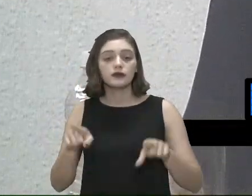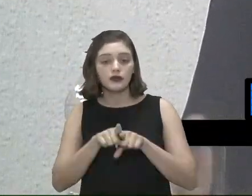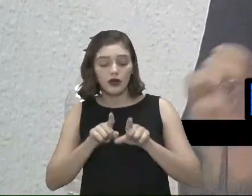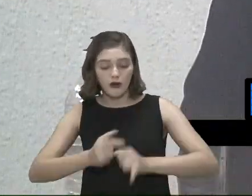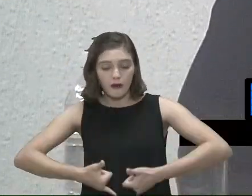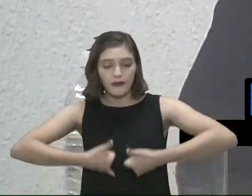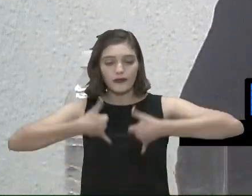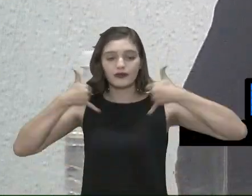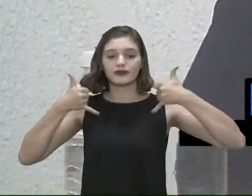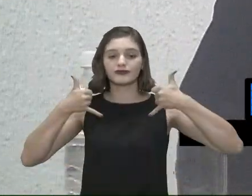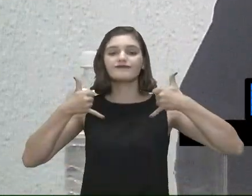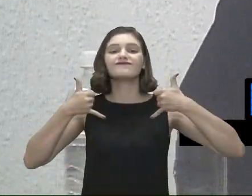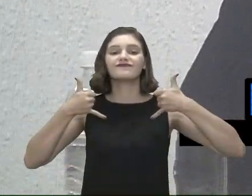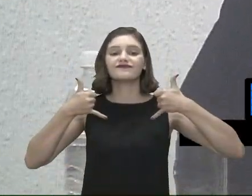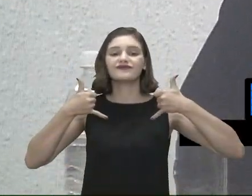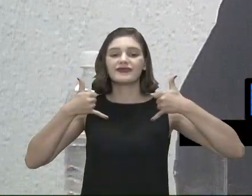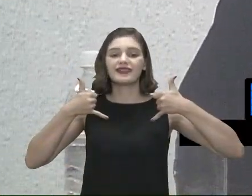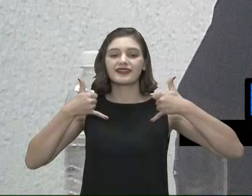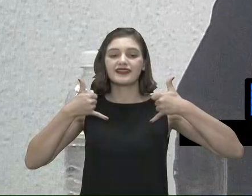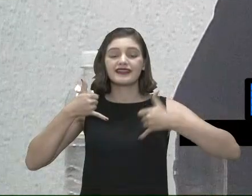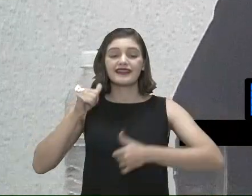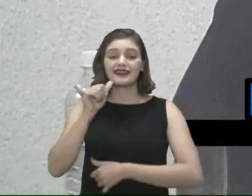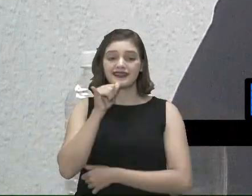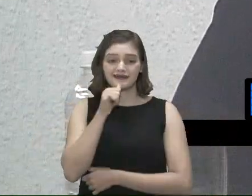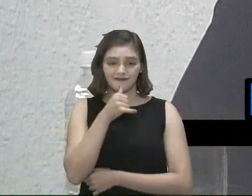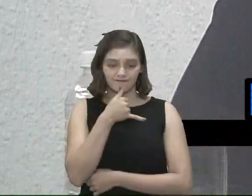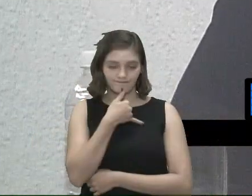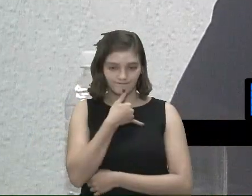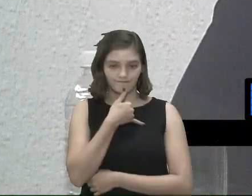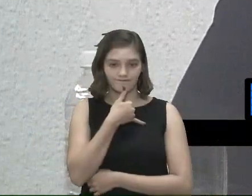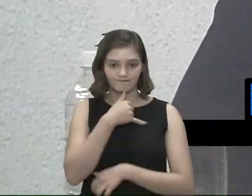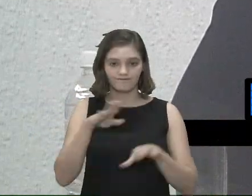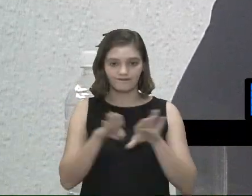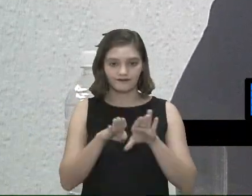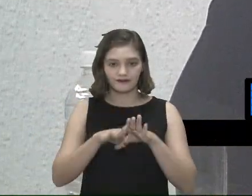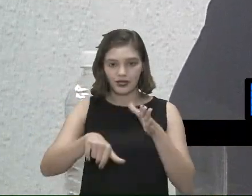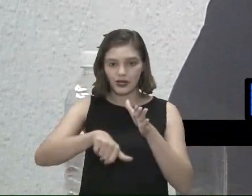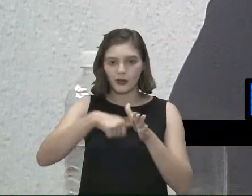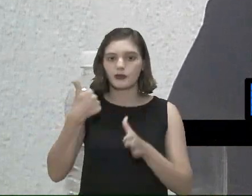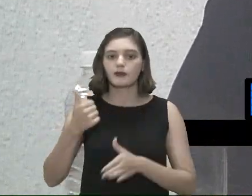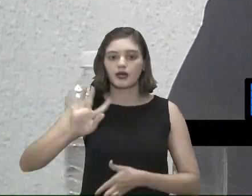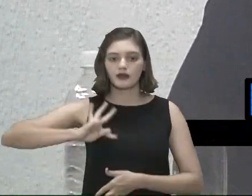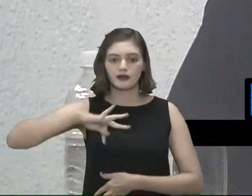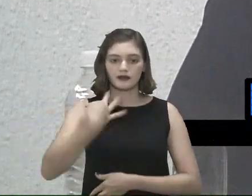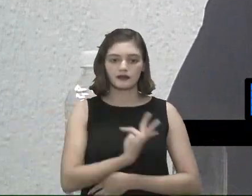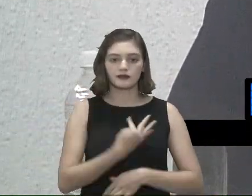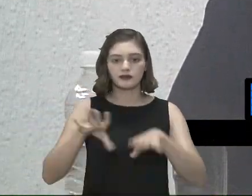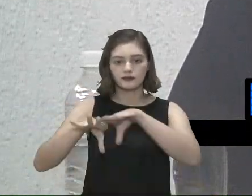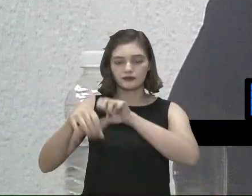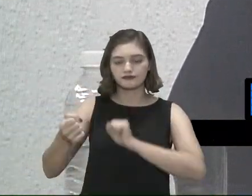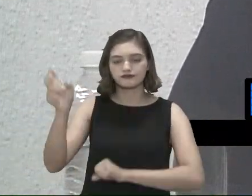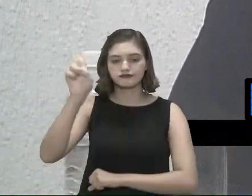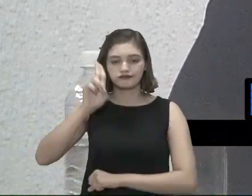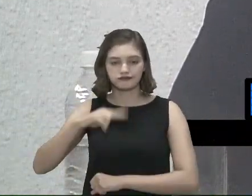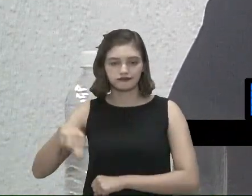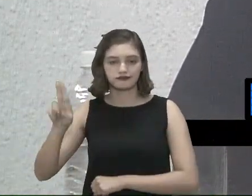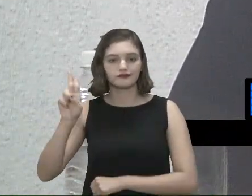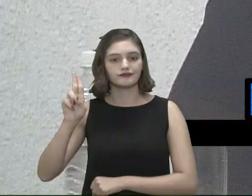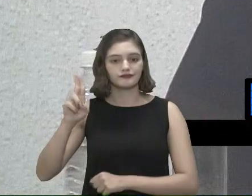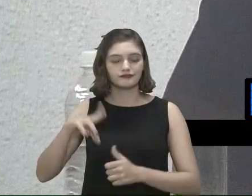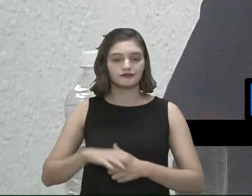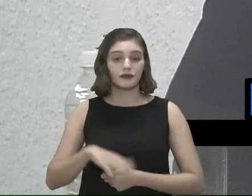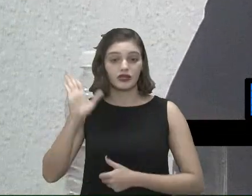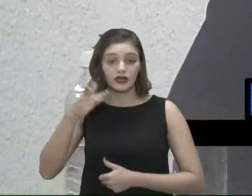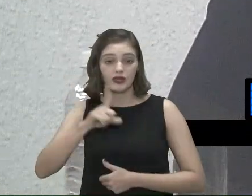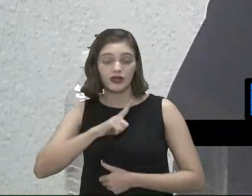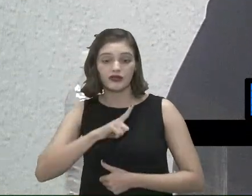orgulha, é extremamente lastimável eu ser a primeira travesti a ser formada pela Universidade de Taubaté. Já era